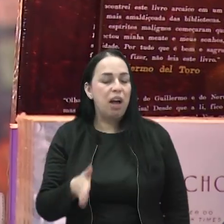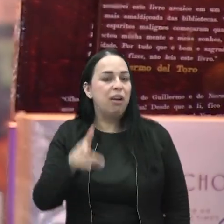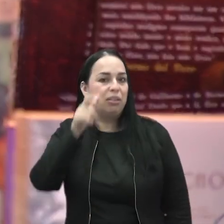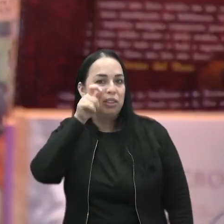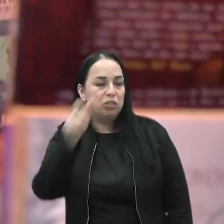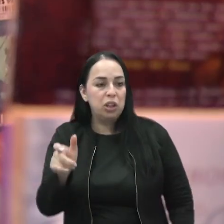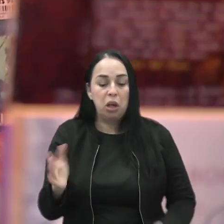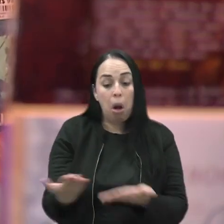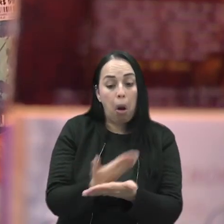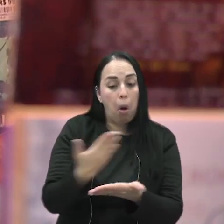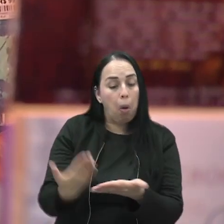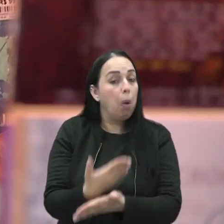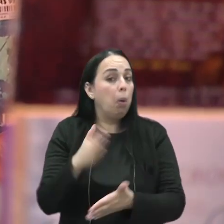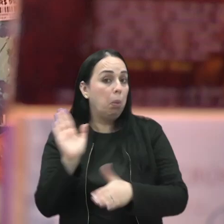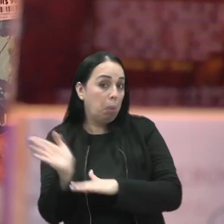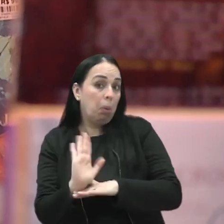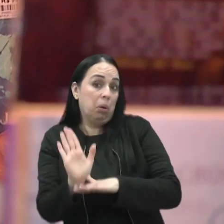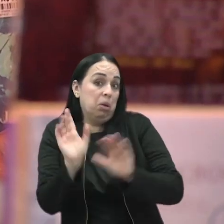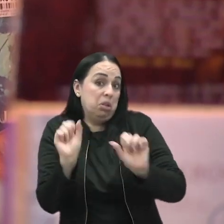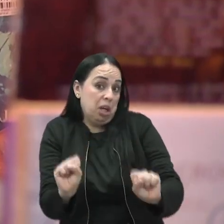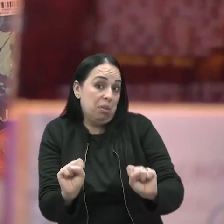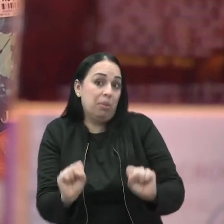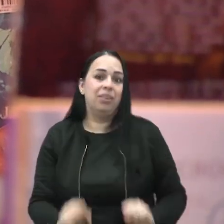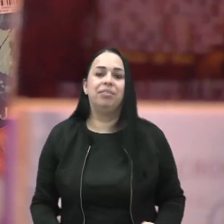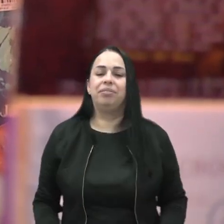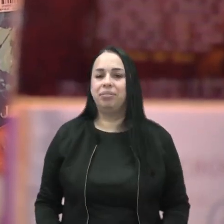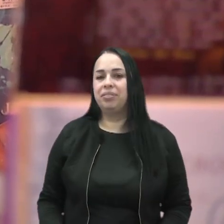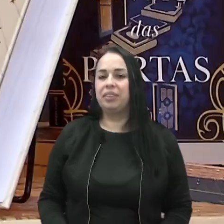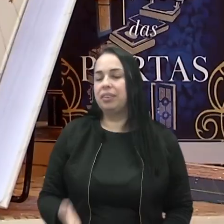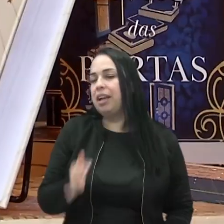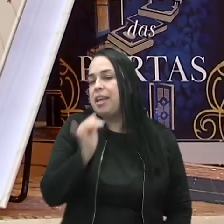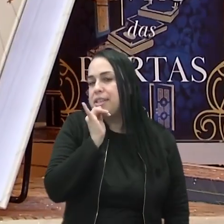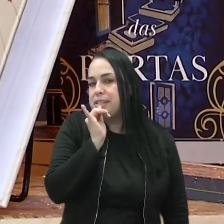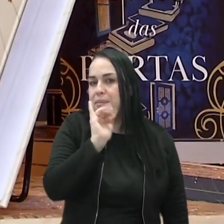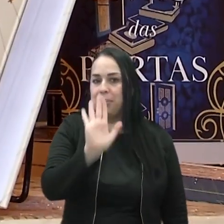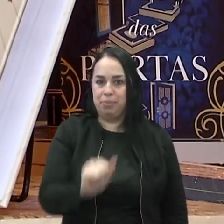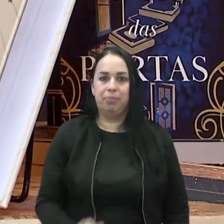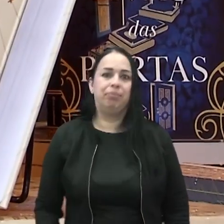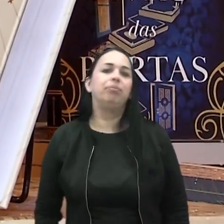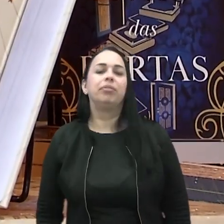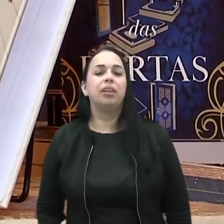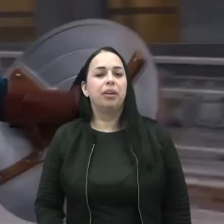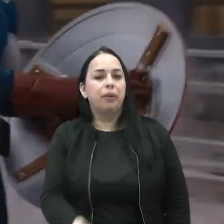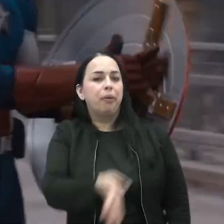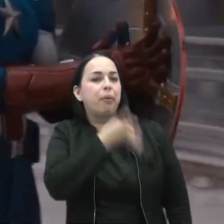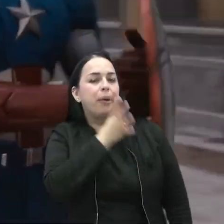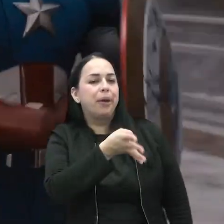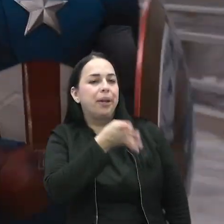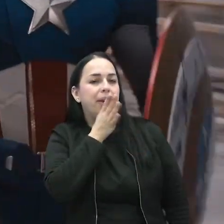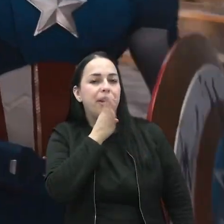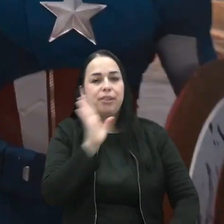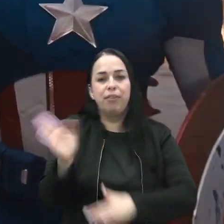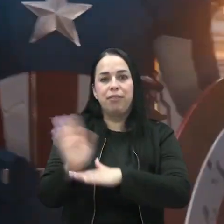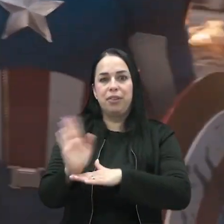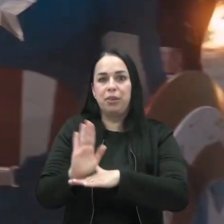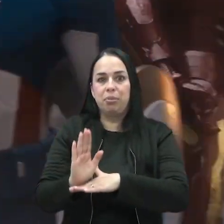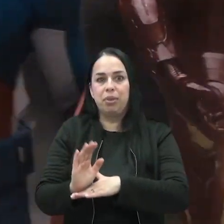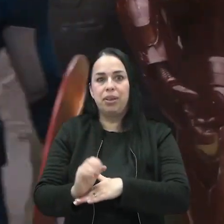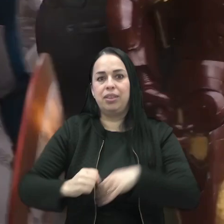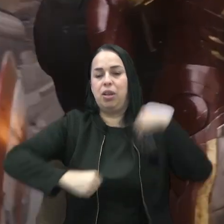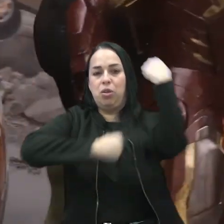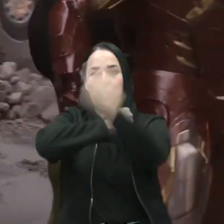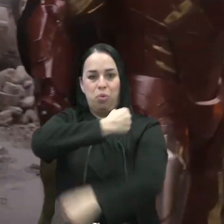você já deve ter consumido algum produto considerado geek. Quer exemplos? Quem não conhece filmes como